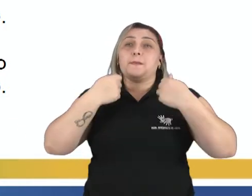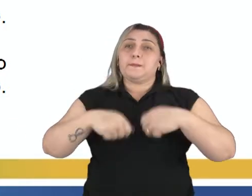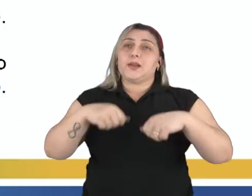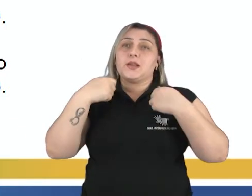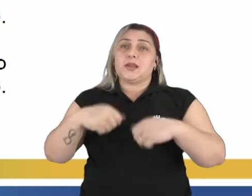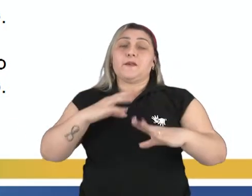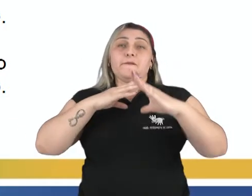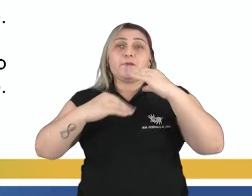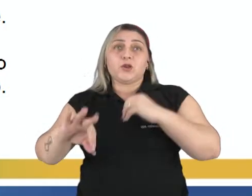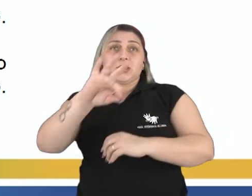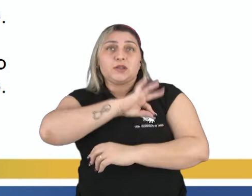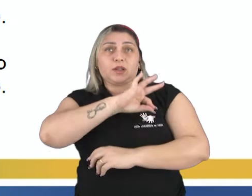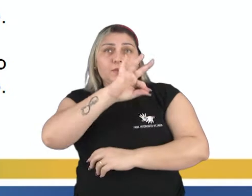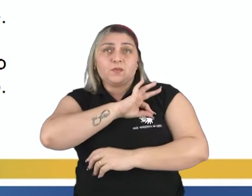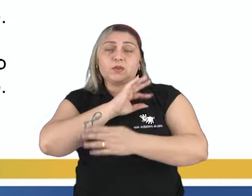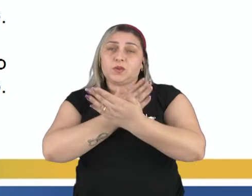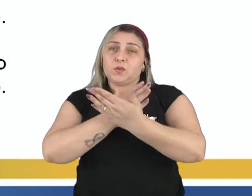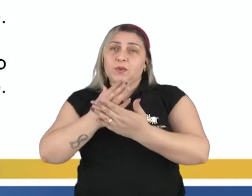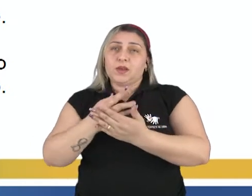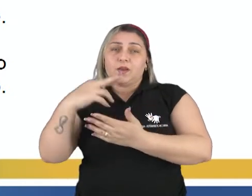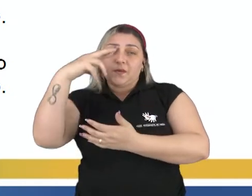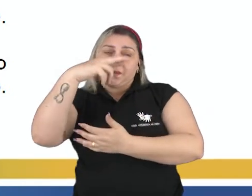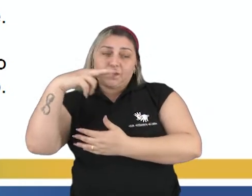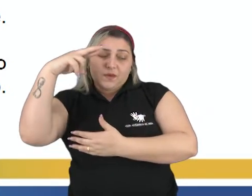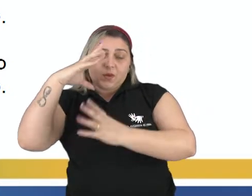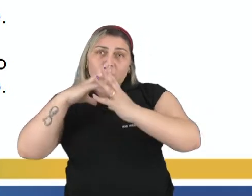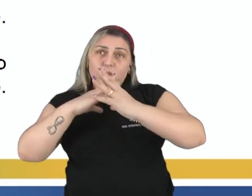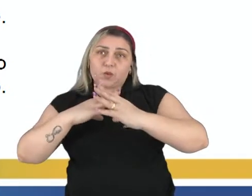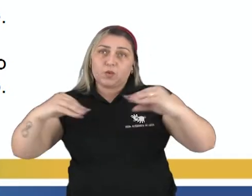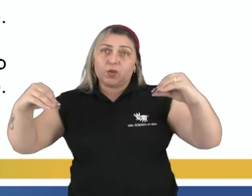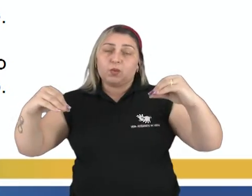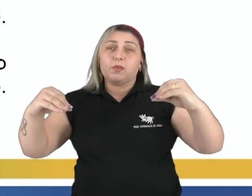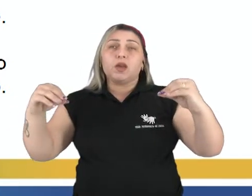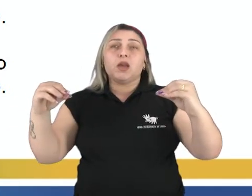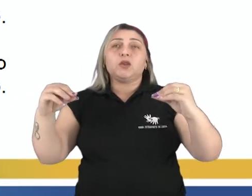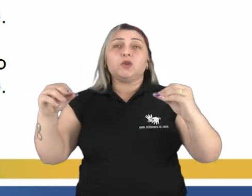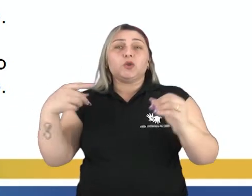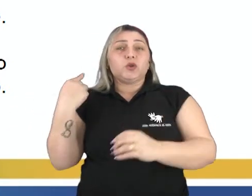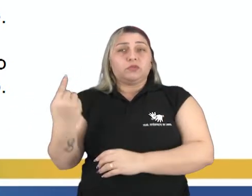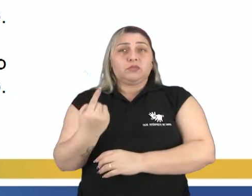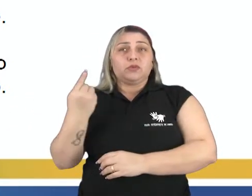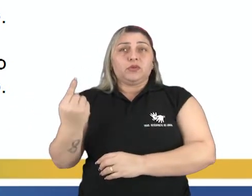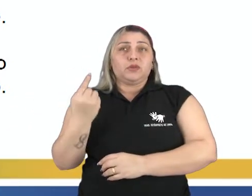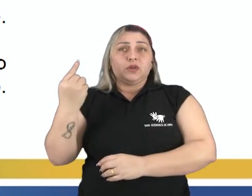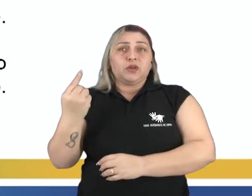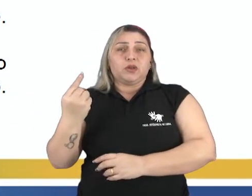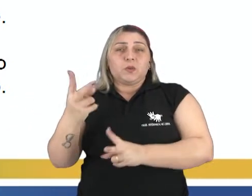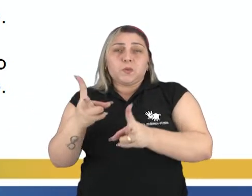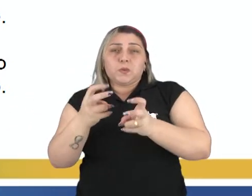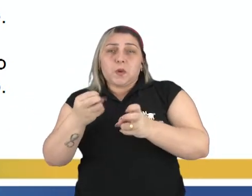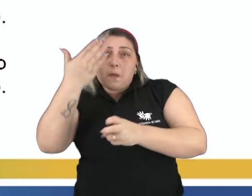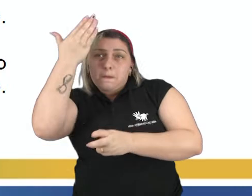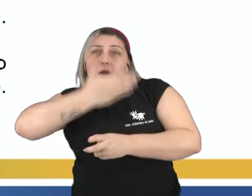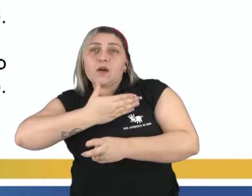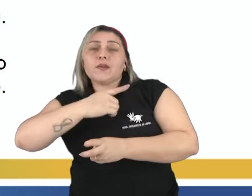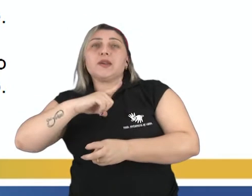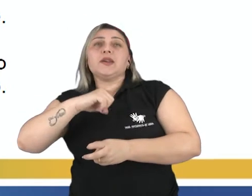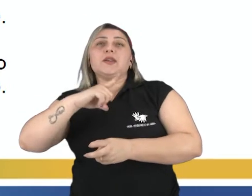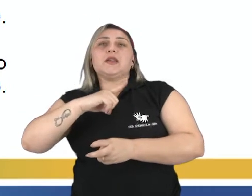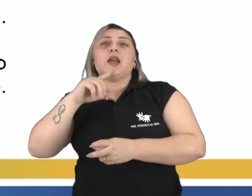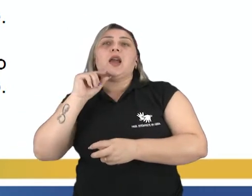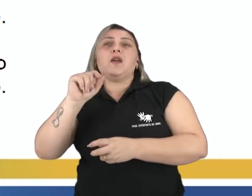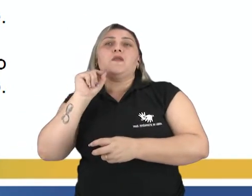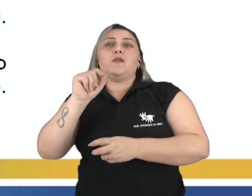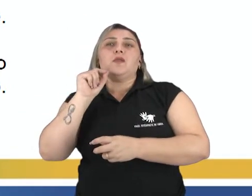precisa fugir da polícia e começa a investigar o desaparecimento por conta própria coletando provas de que houve uma